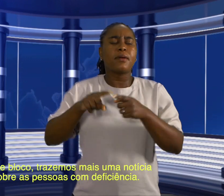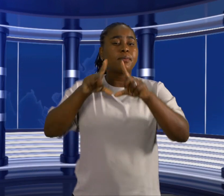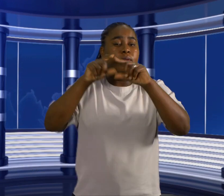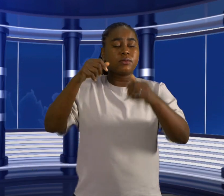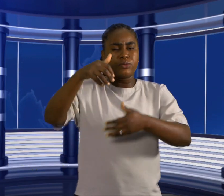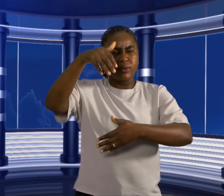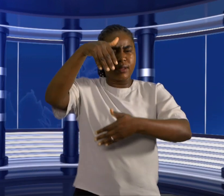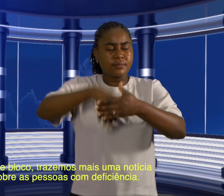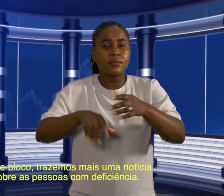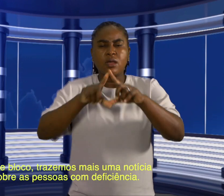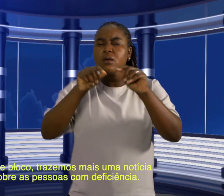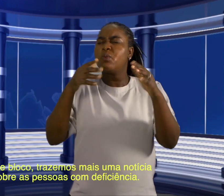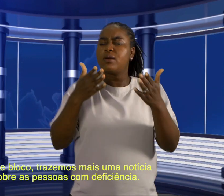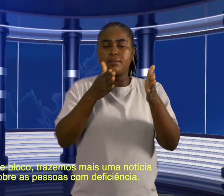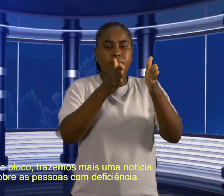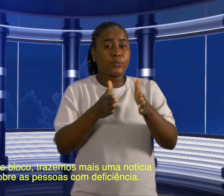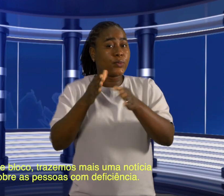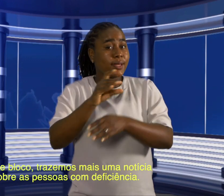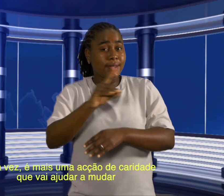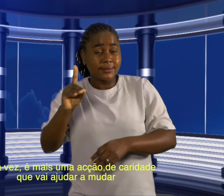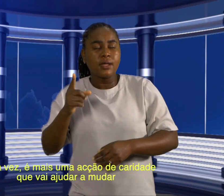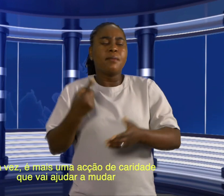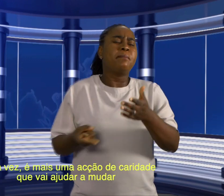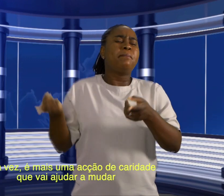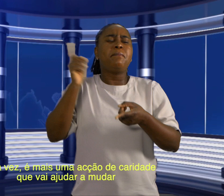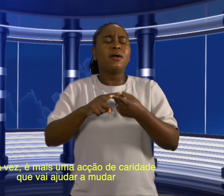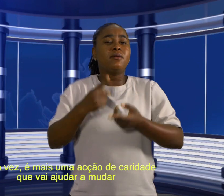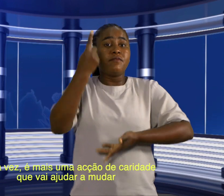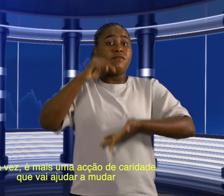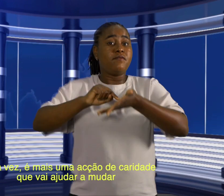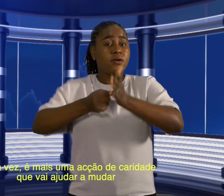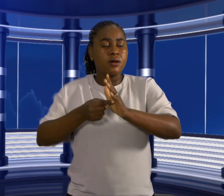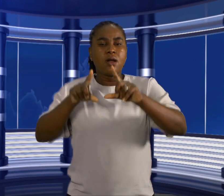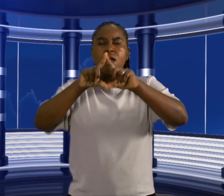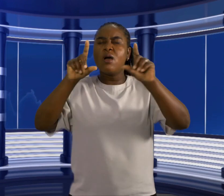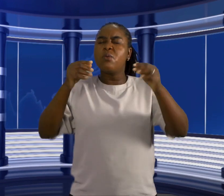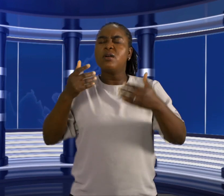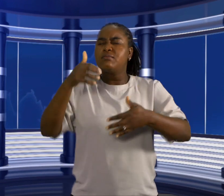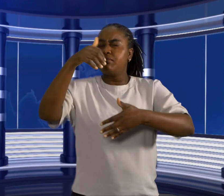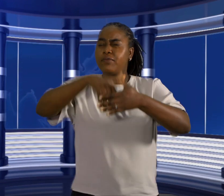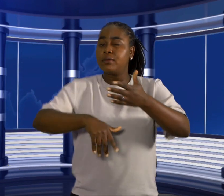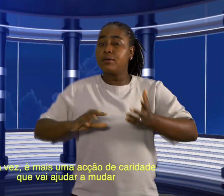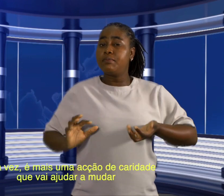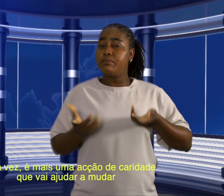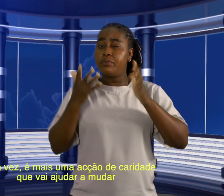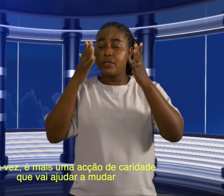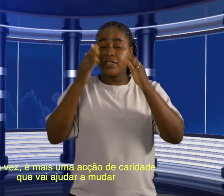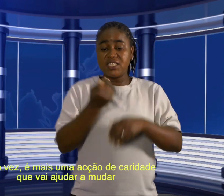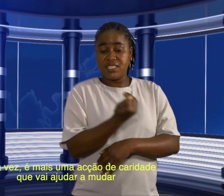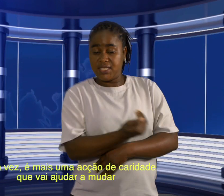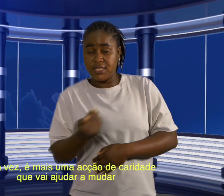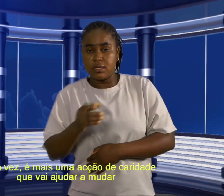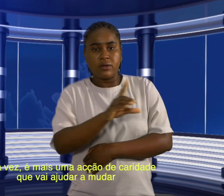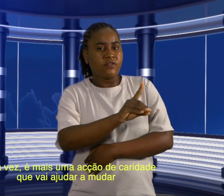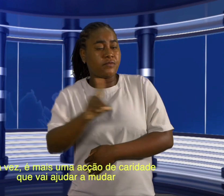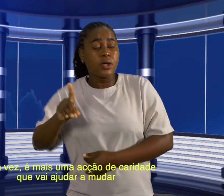bloco, trazemos mais uma notícia sobre as pessoas com deficiência. Desta vez, é mais uma ação de caridade que vai